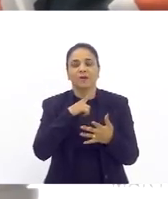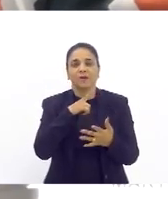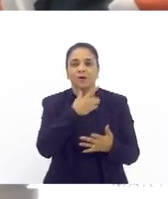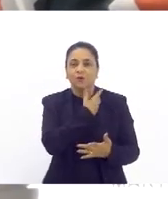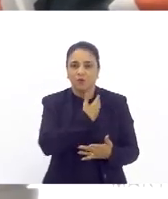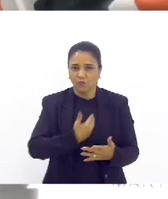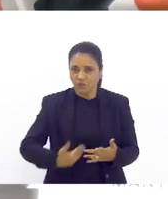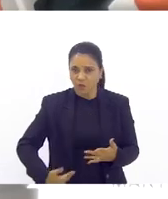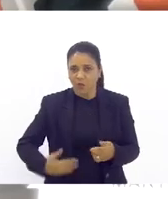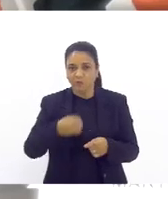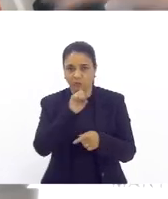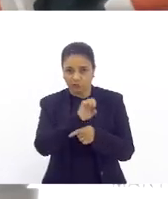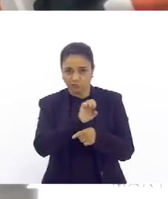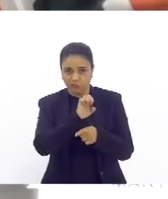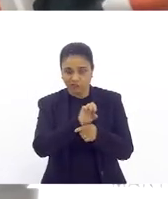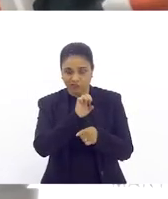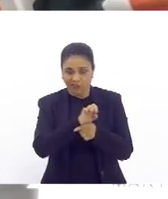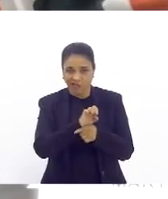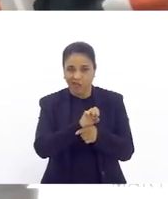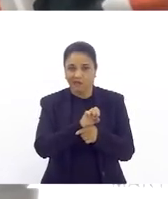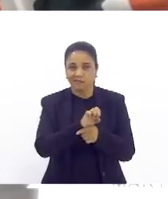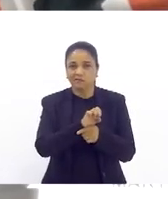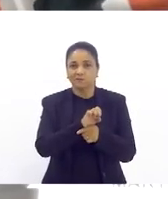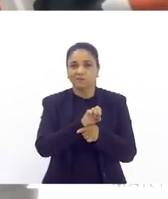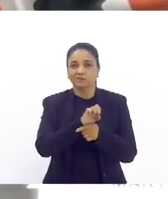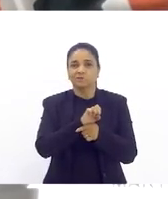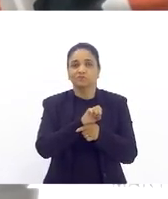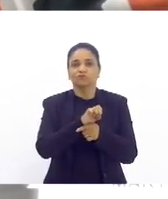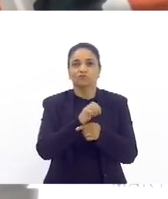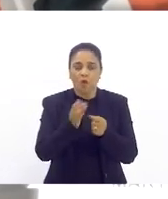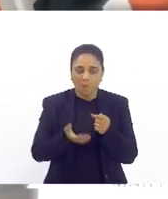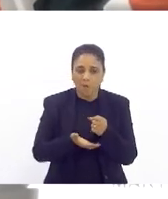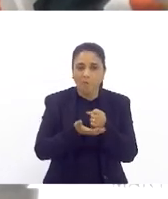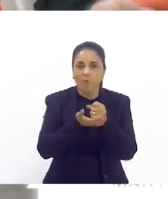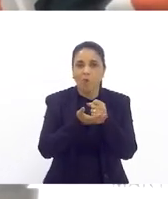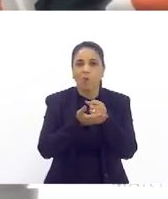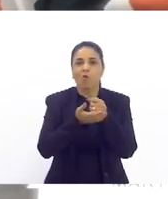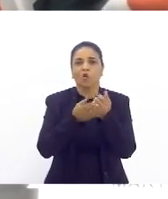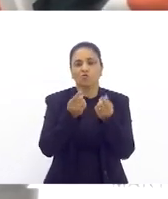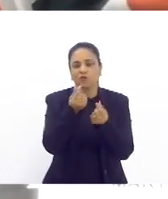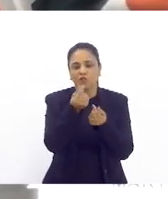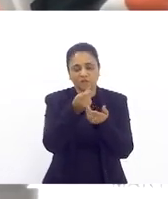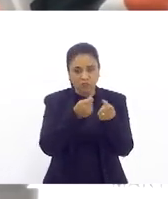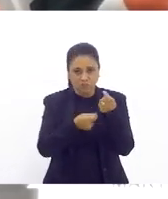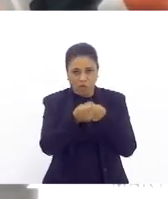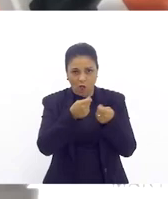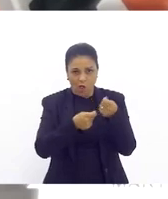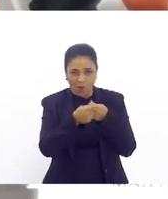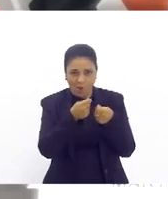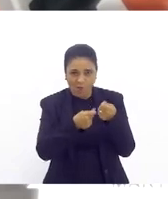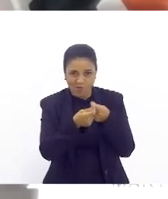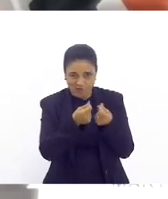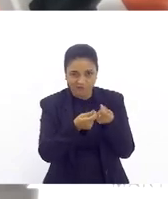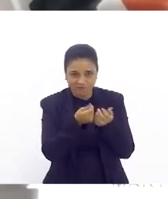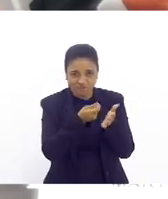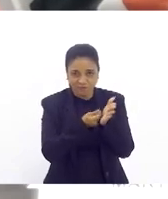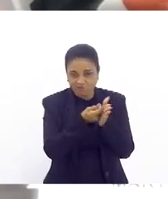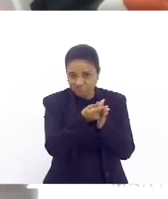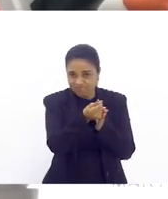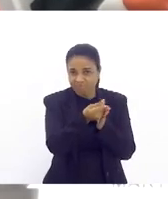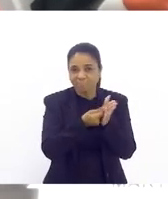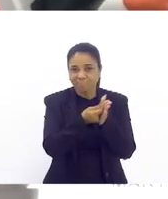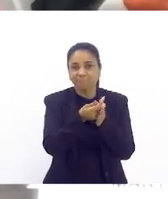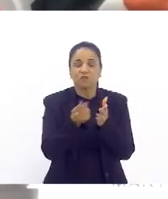do Estado no sentido do próprio acordo de recuperação fiscal se a senha renovado isso não é ser renovado isso nos trouxe a capacidade